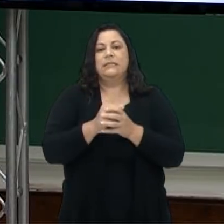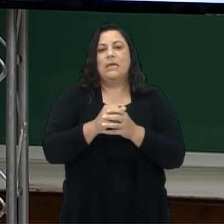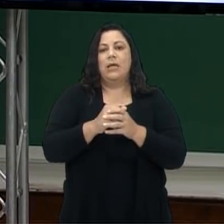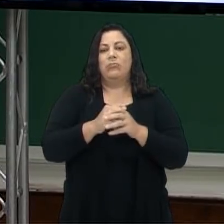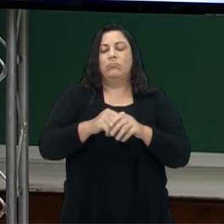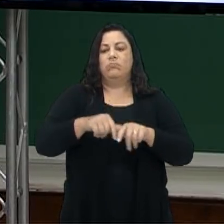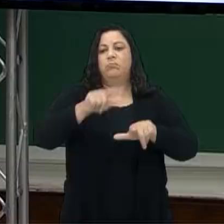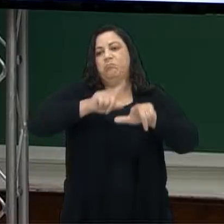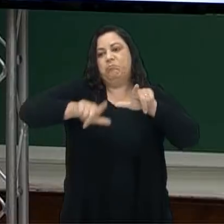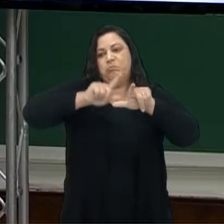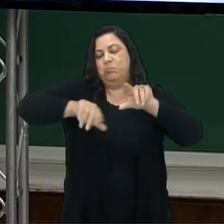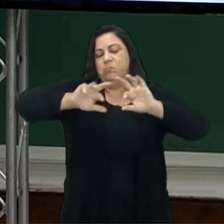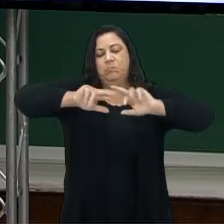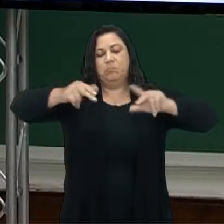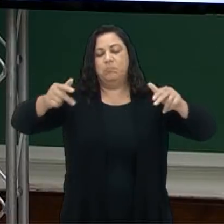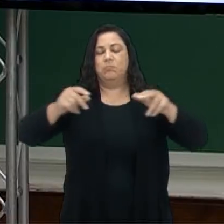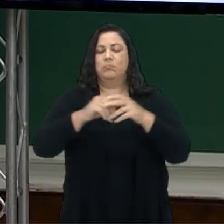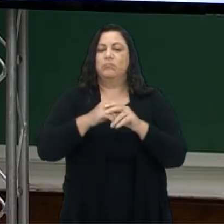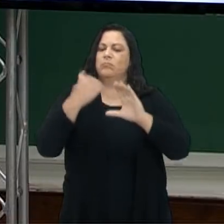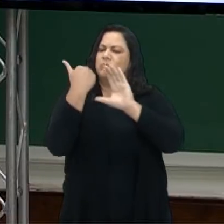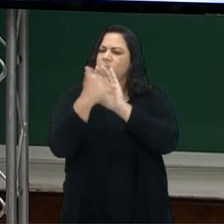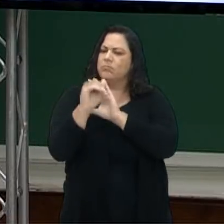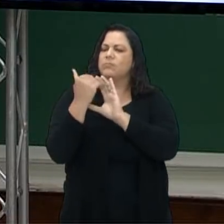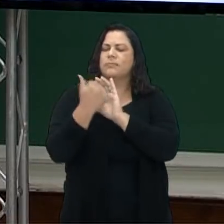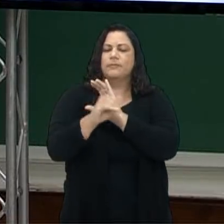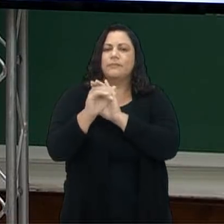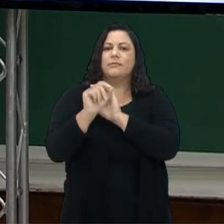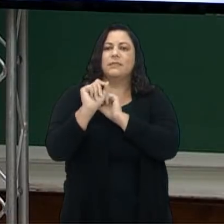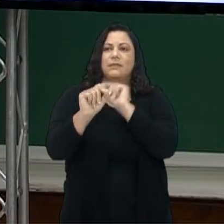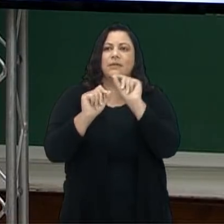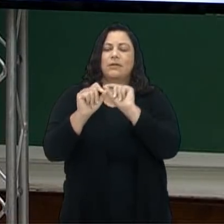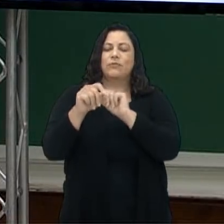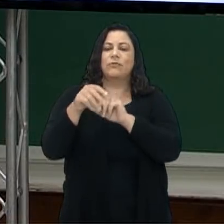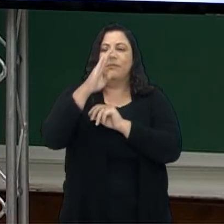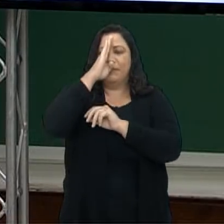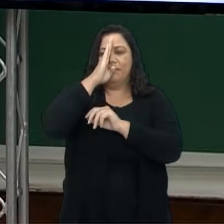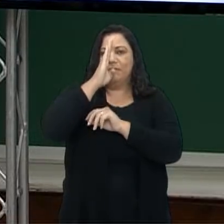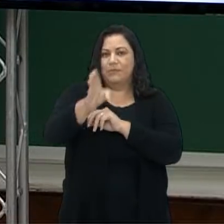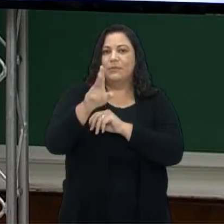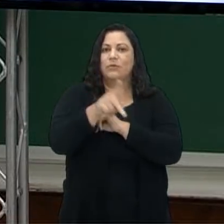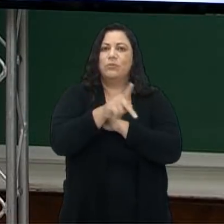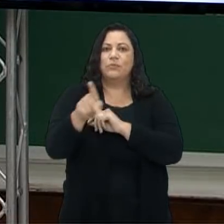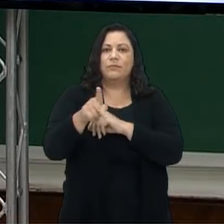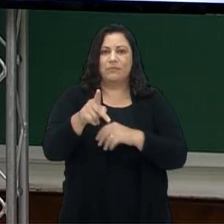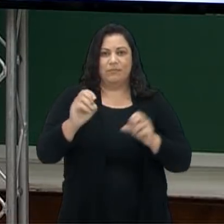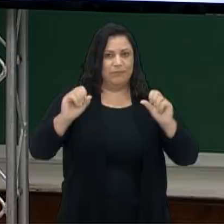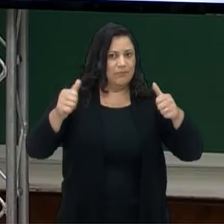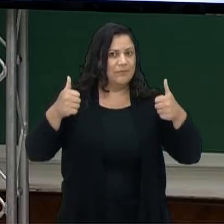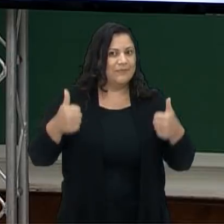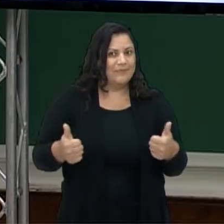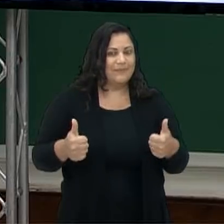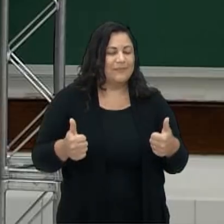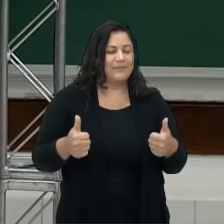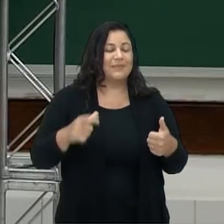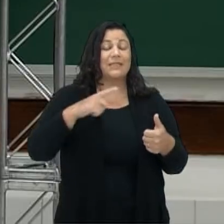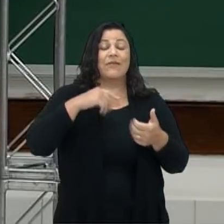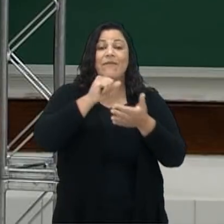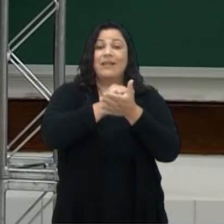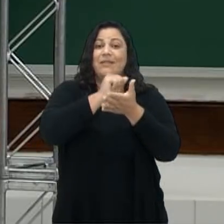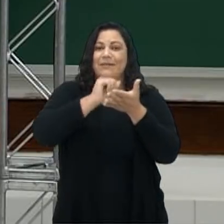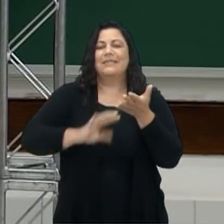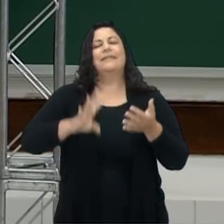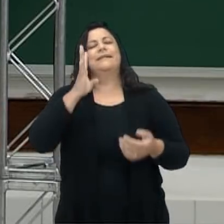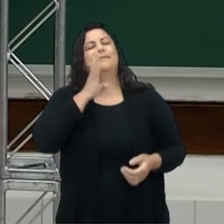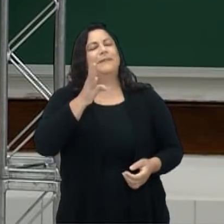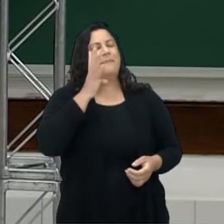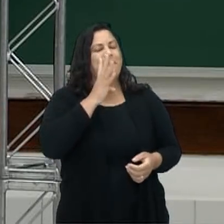clicar aqui e clicar no triângulozinho que a mensagem vai para o seu professor diretamente, ok? Então, vai ter uma atividade bem bacana para vocês